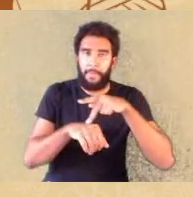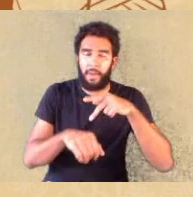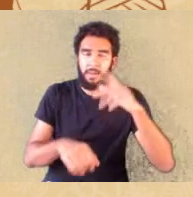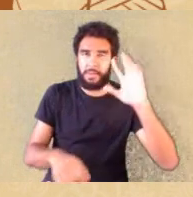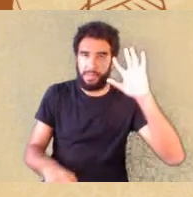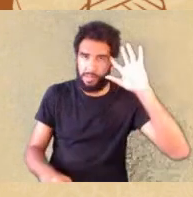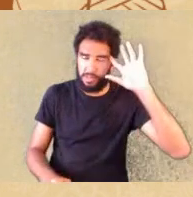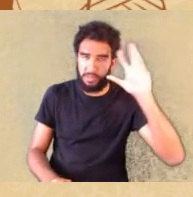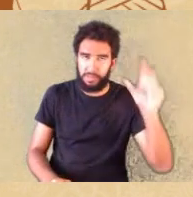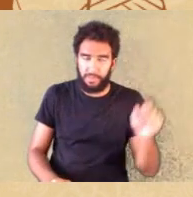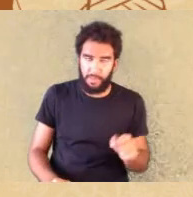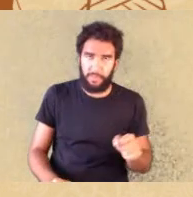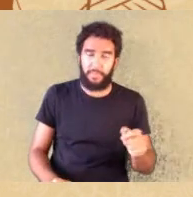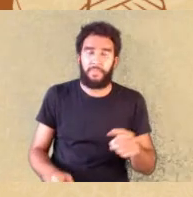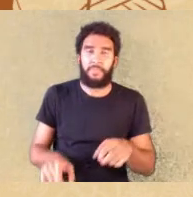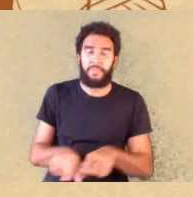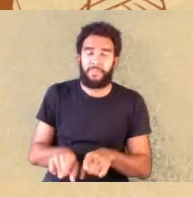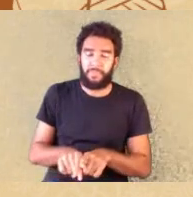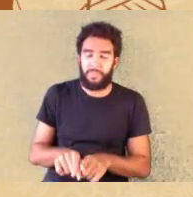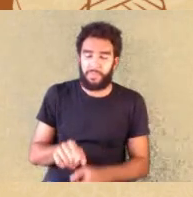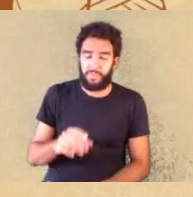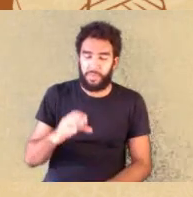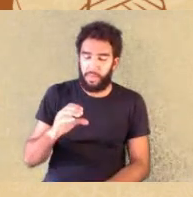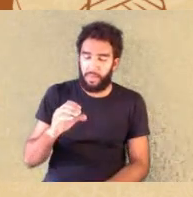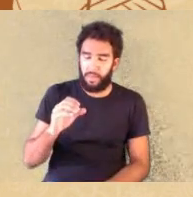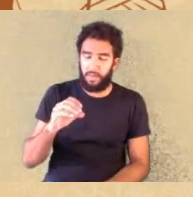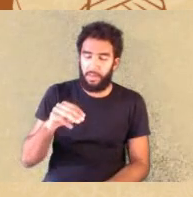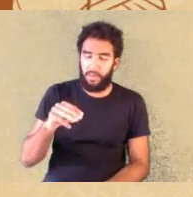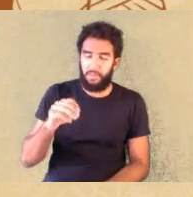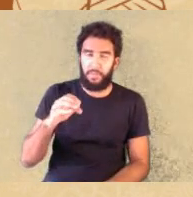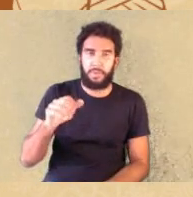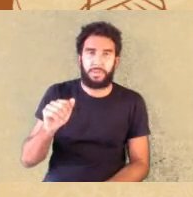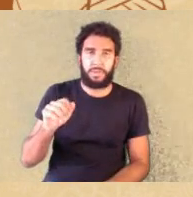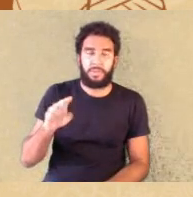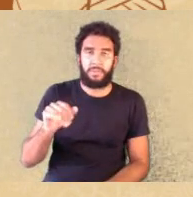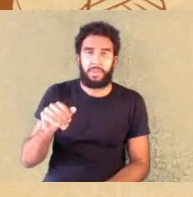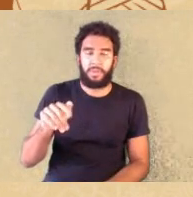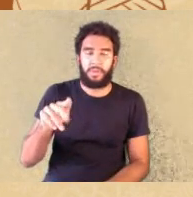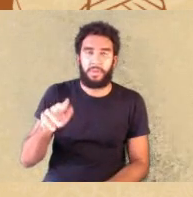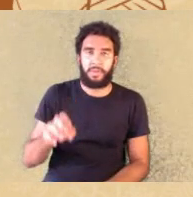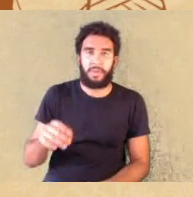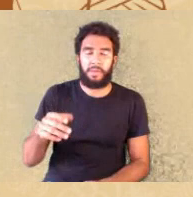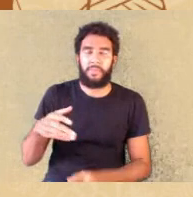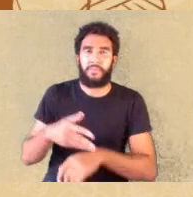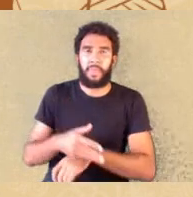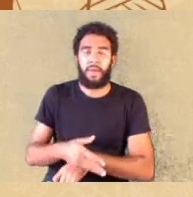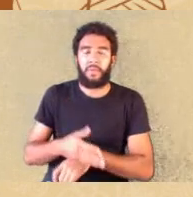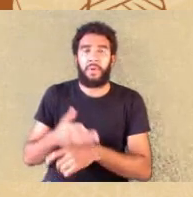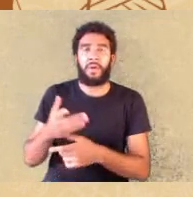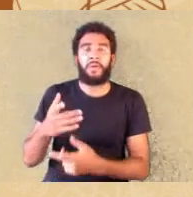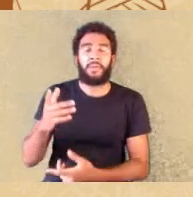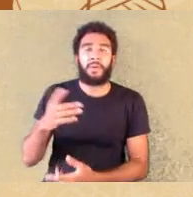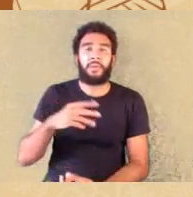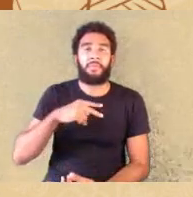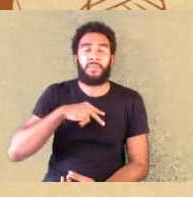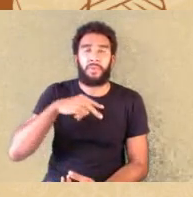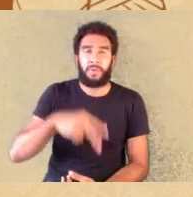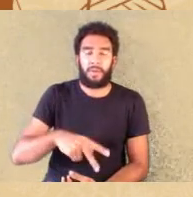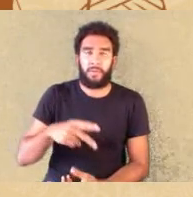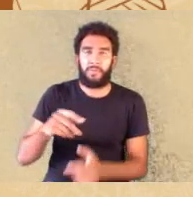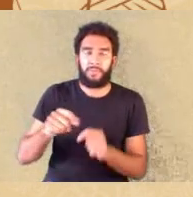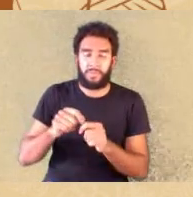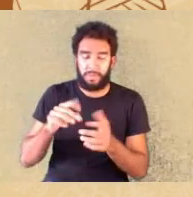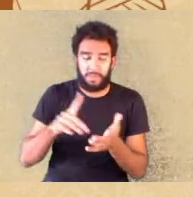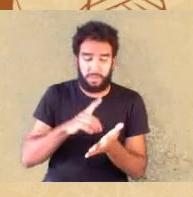é de Moçambique, estava em Portugal quando a gente fez essa coletânea. E o que é saúde mental, que eu chamo